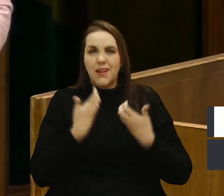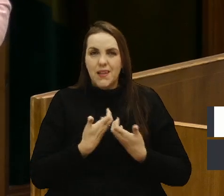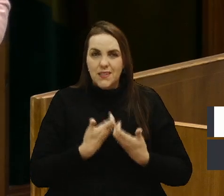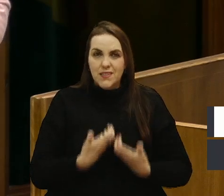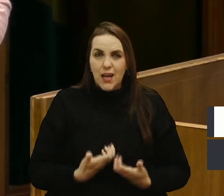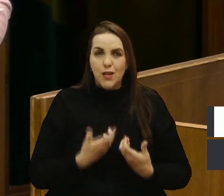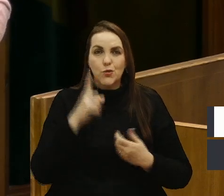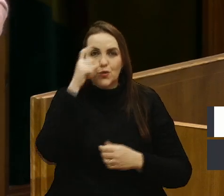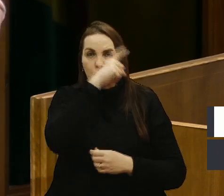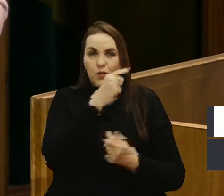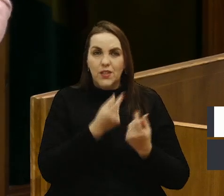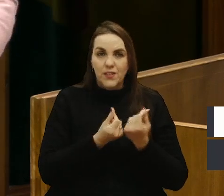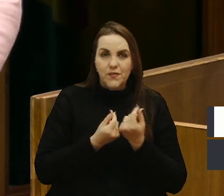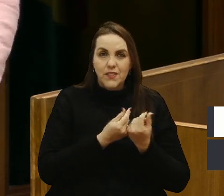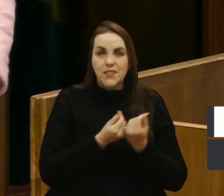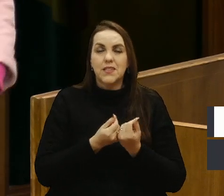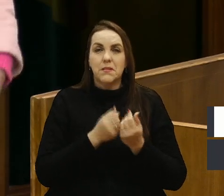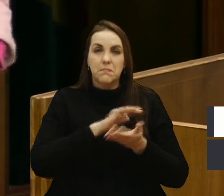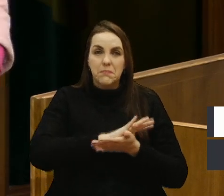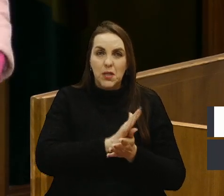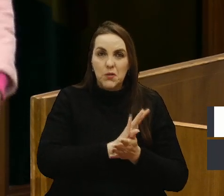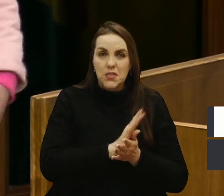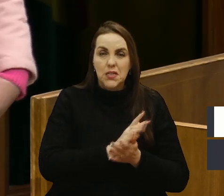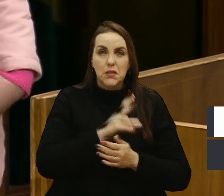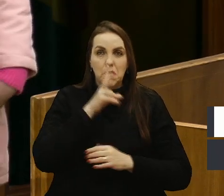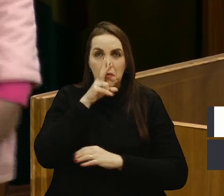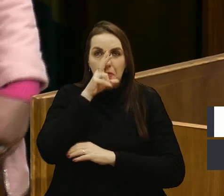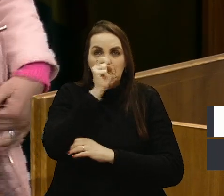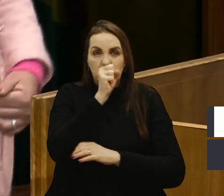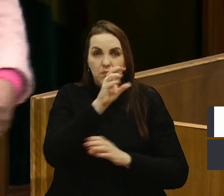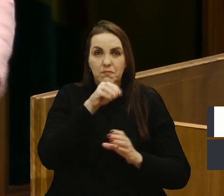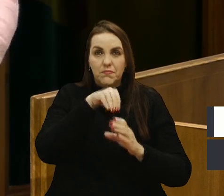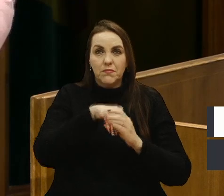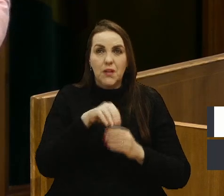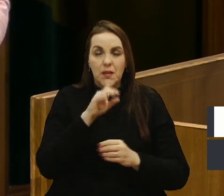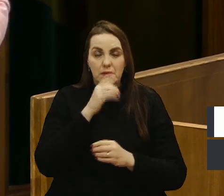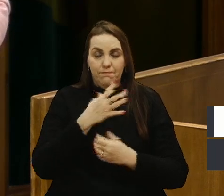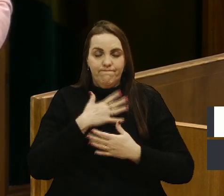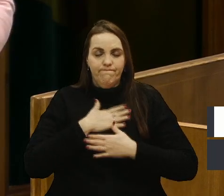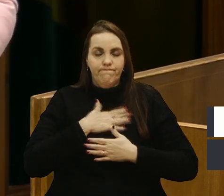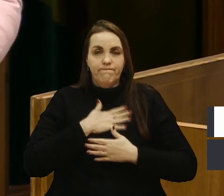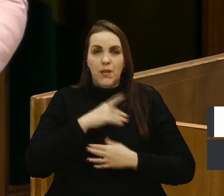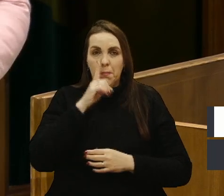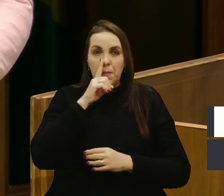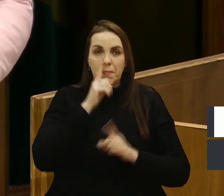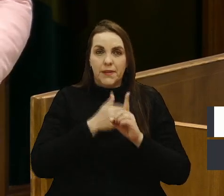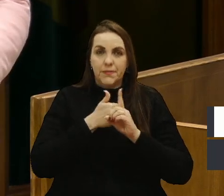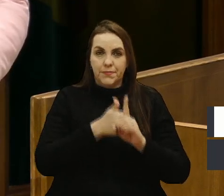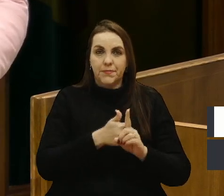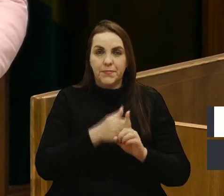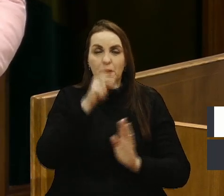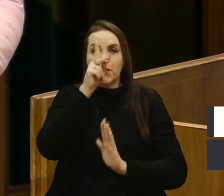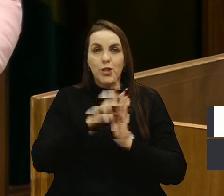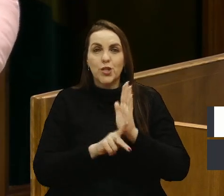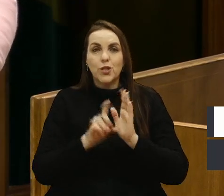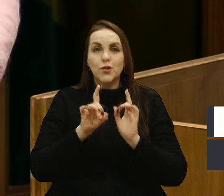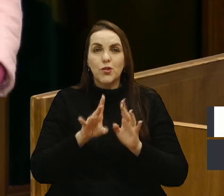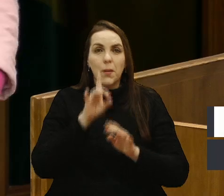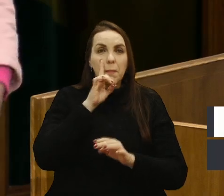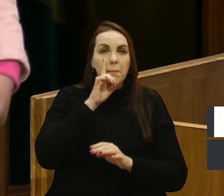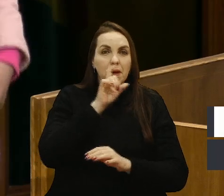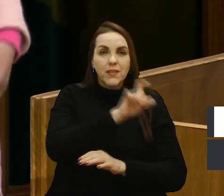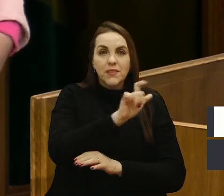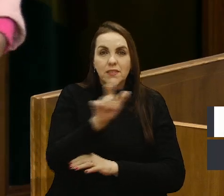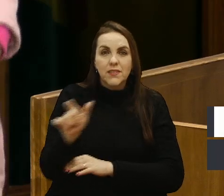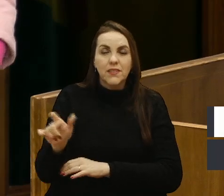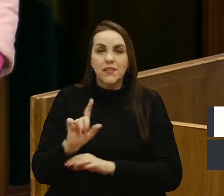o preconceito e também a força absurda que existe dentro de uma mãe atípica. Esse projeto não fala apenas sobre mães,